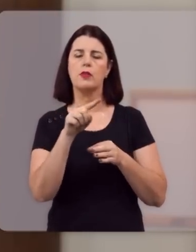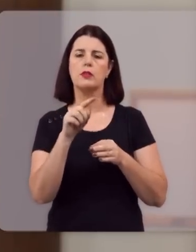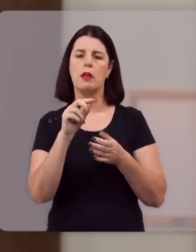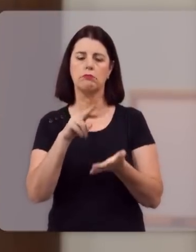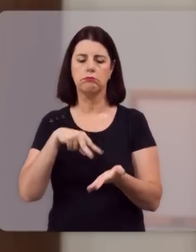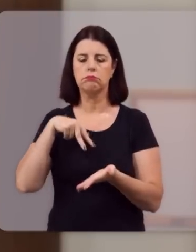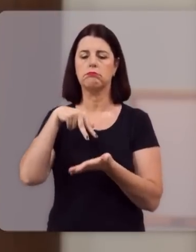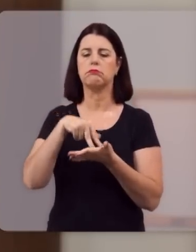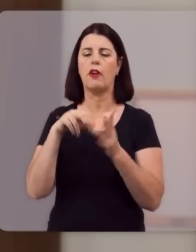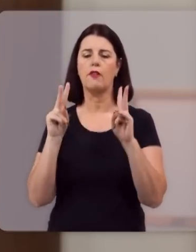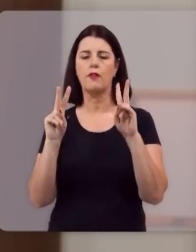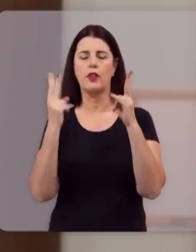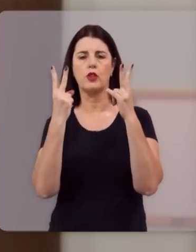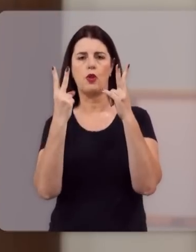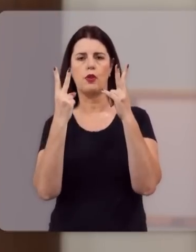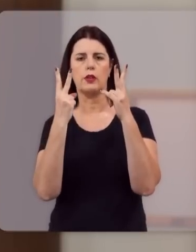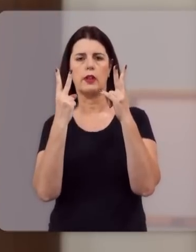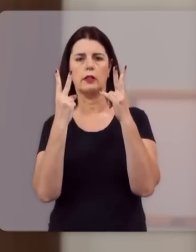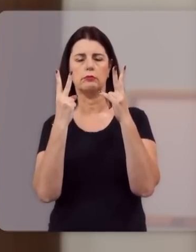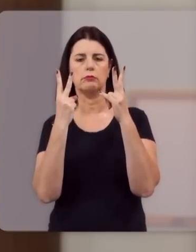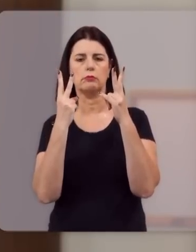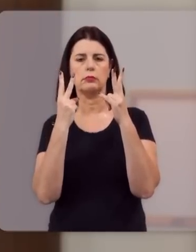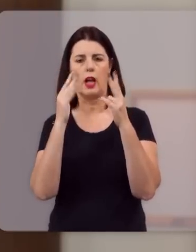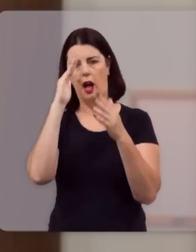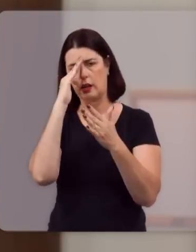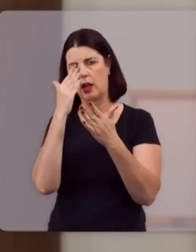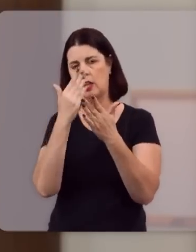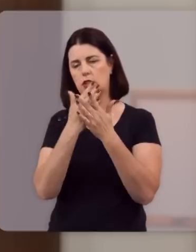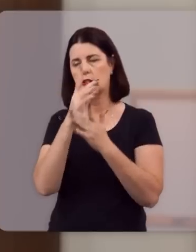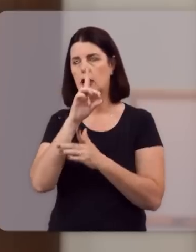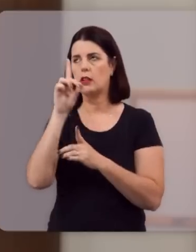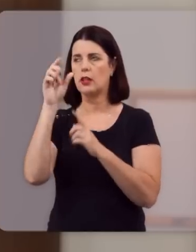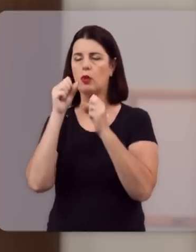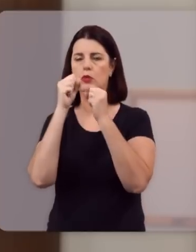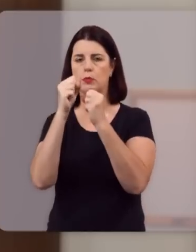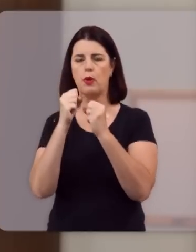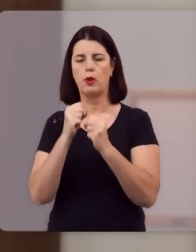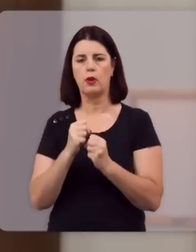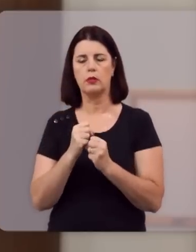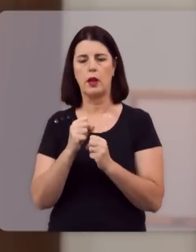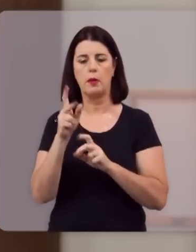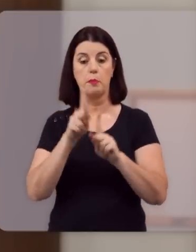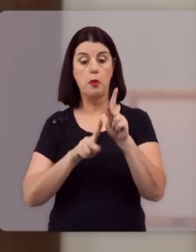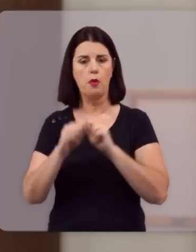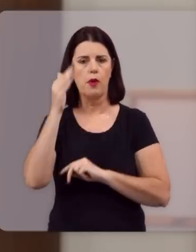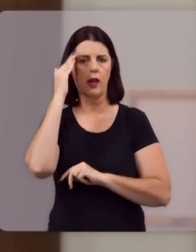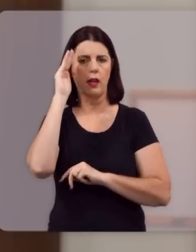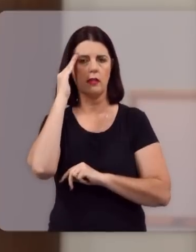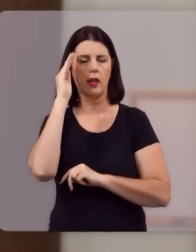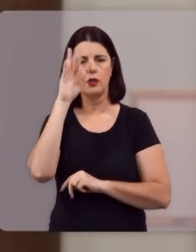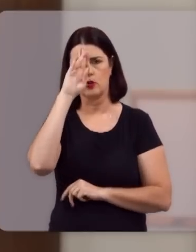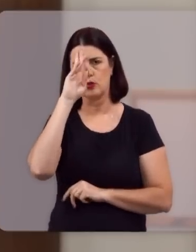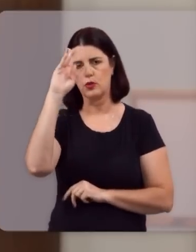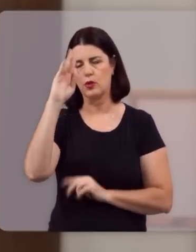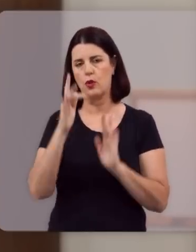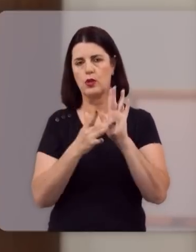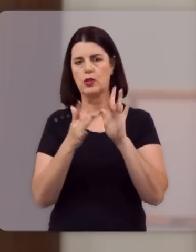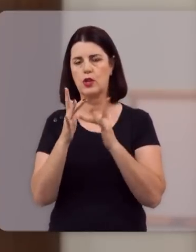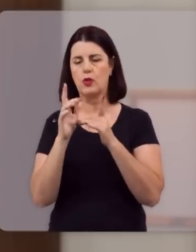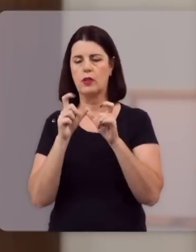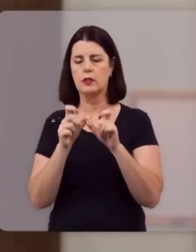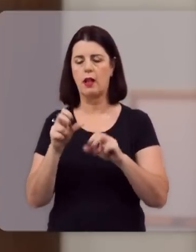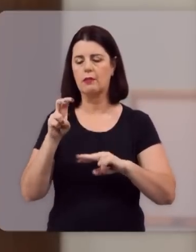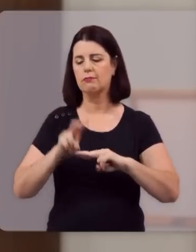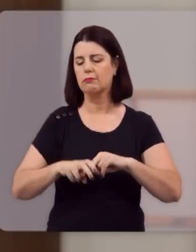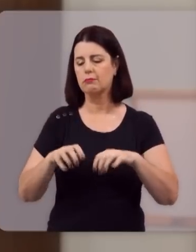povo vitorioso, povo que crê naquele que é o todo-poderoso Deus, o povo que entende que o Senhor Jesus